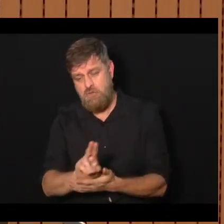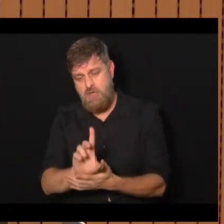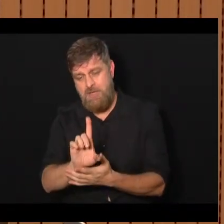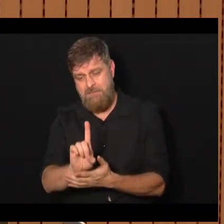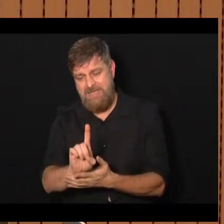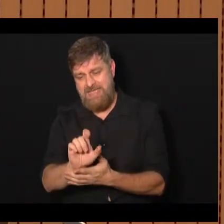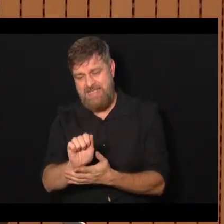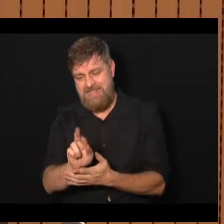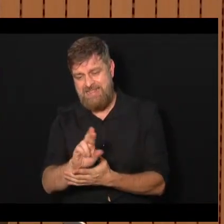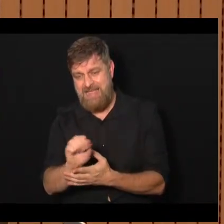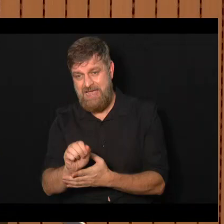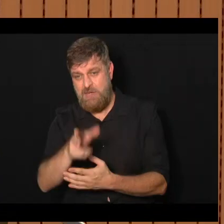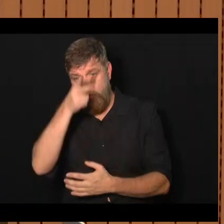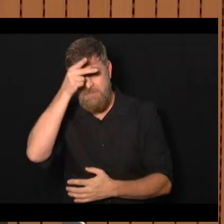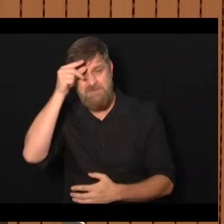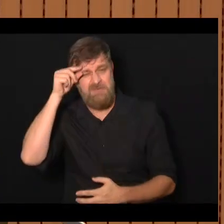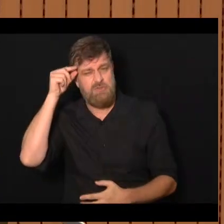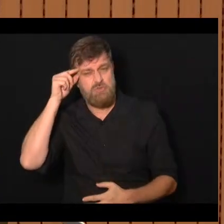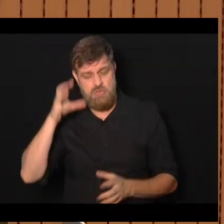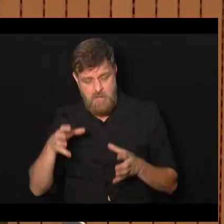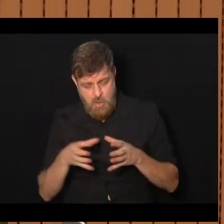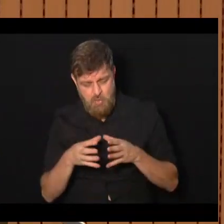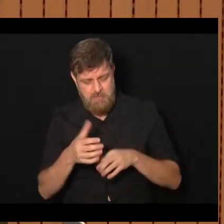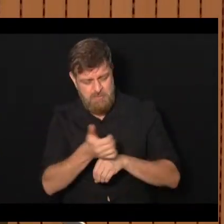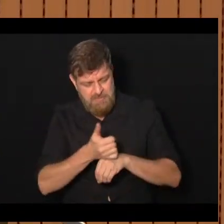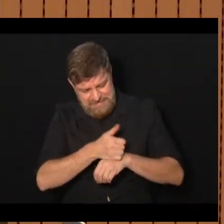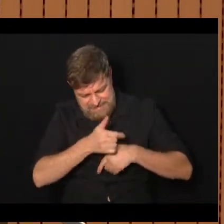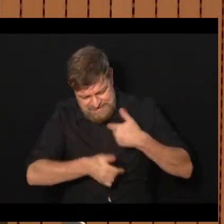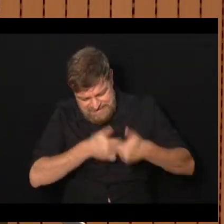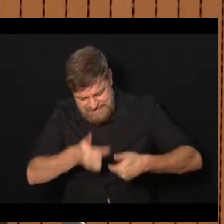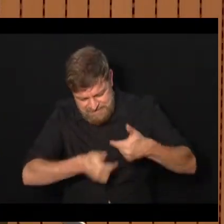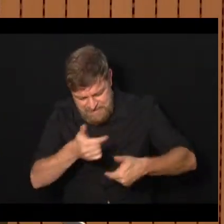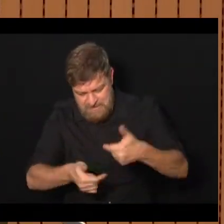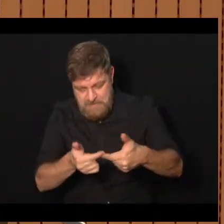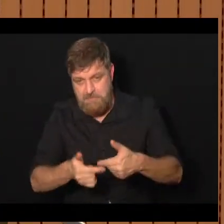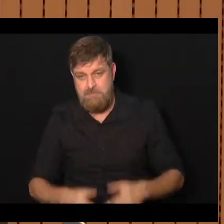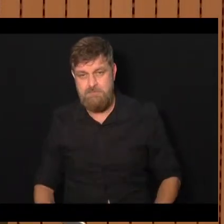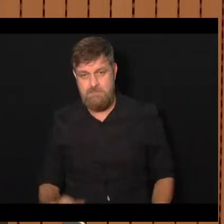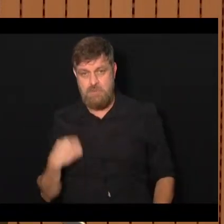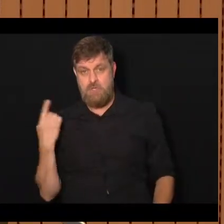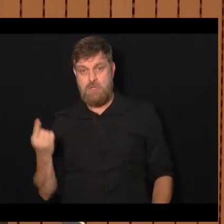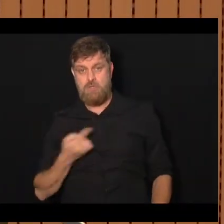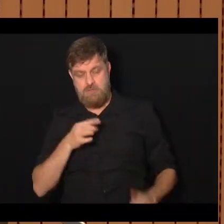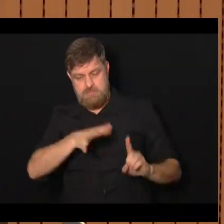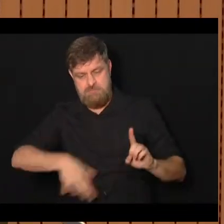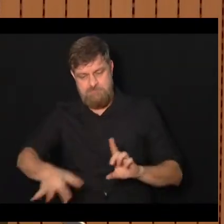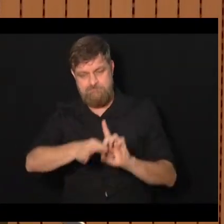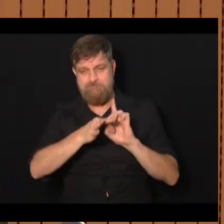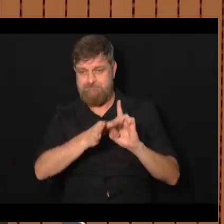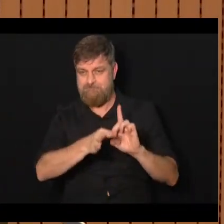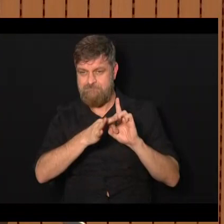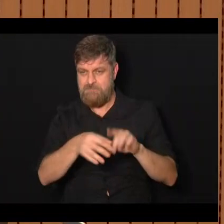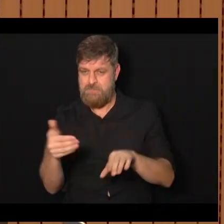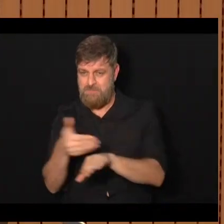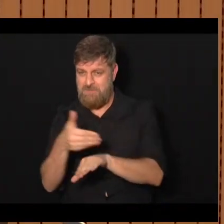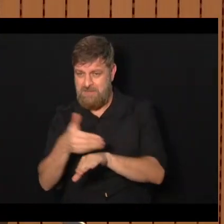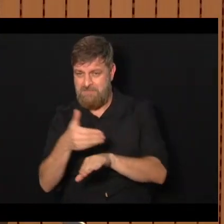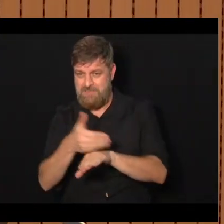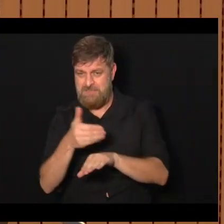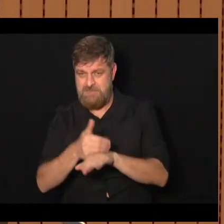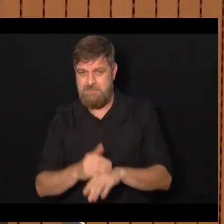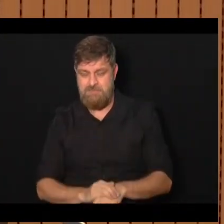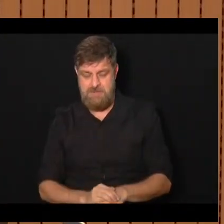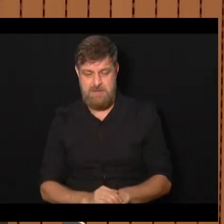ao prefeito Jonas Donizete, toda a equipe que vem trabalhando e todos nós juntos participarmos, quem sabe, dessa grande